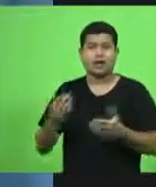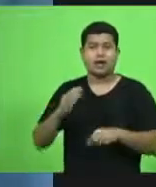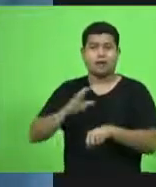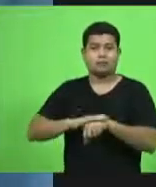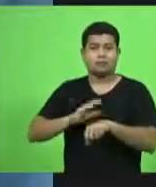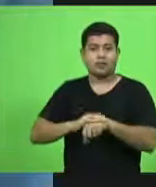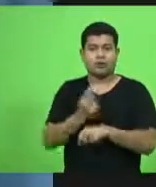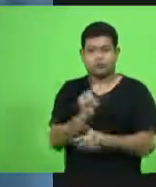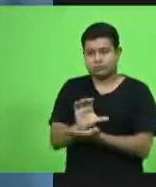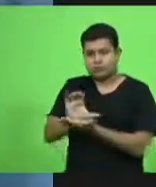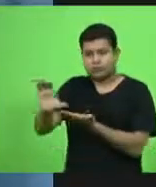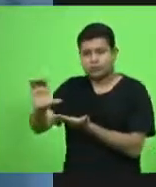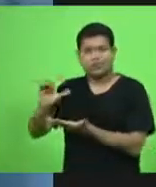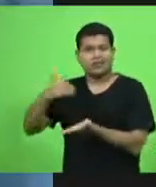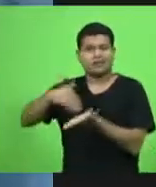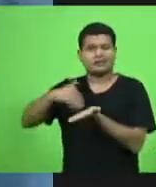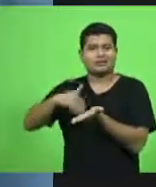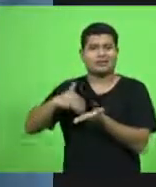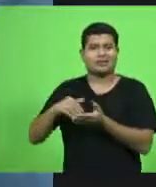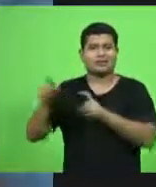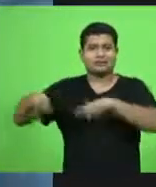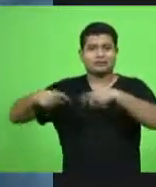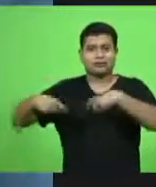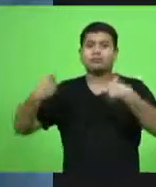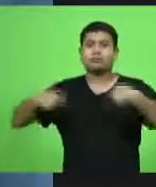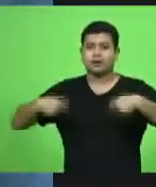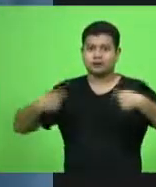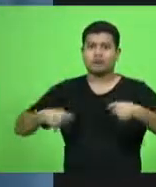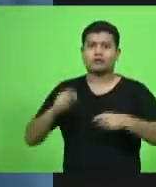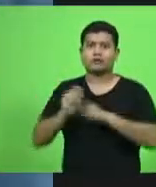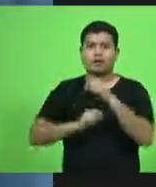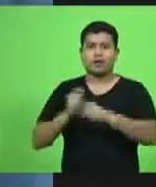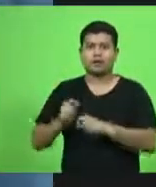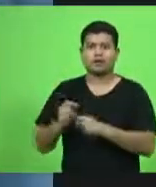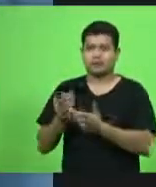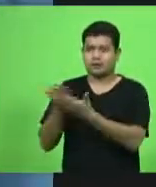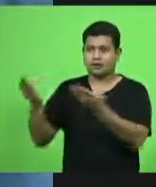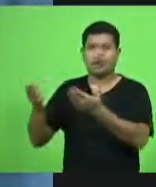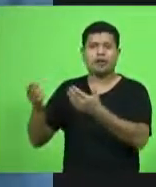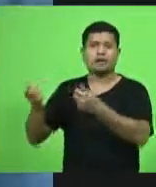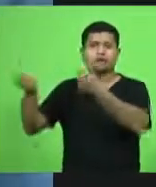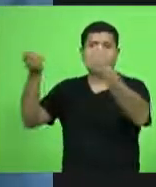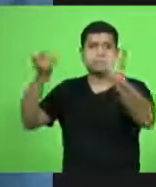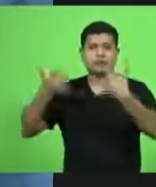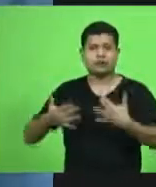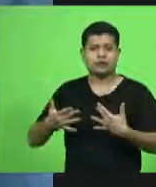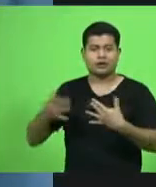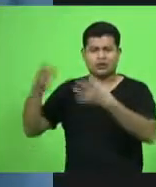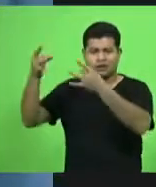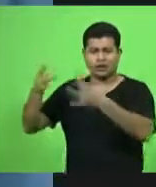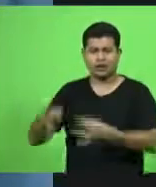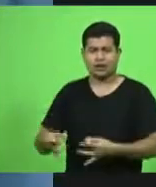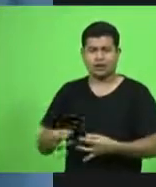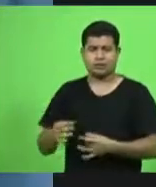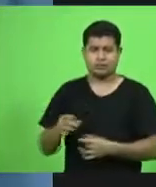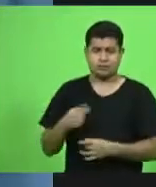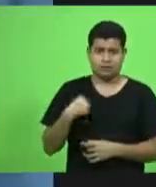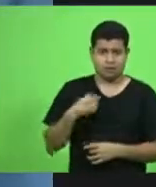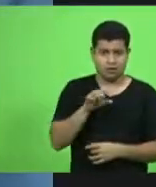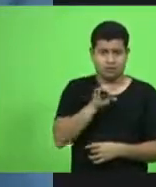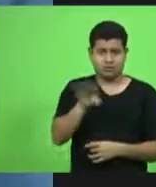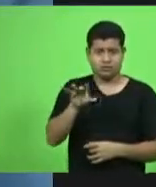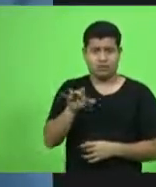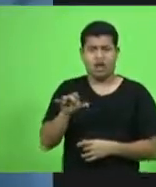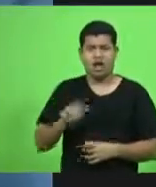Precisa vir, sim, uma prestação de contas. Mas eu queria só dizer assim, deputado Ivan, não basta dinheiro, não basta